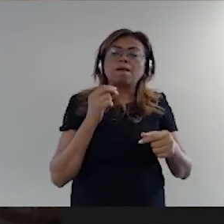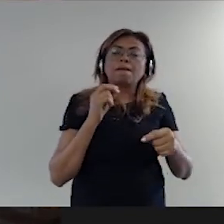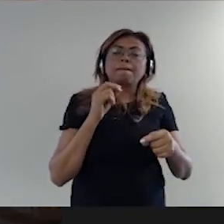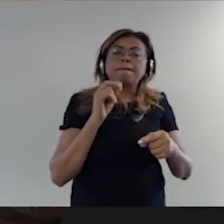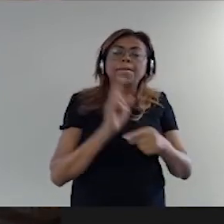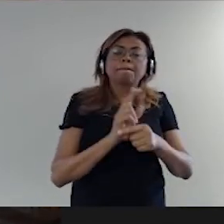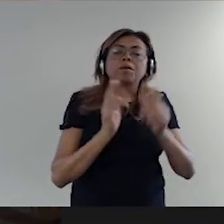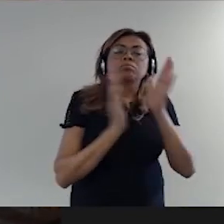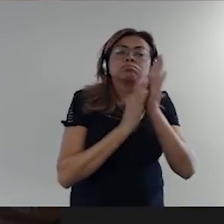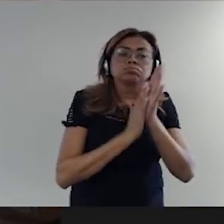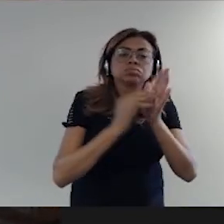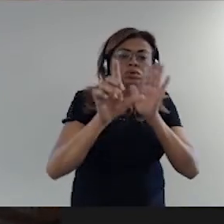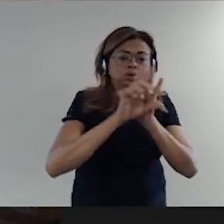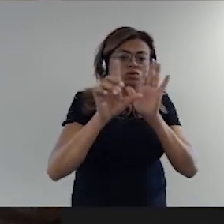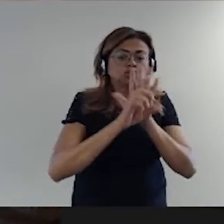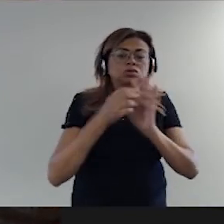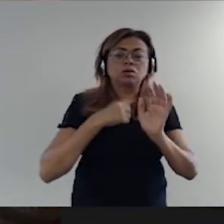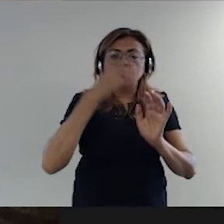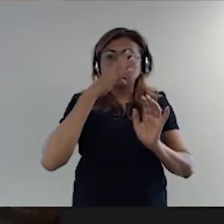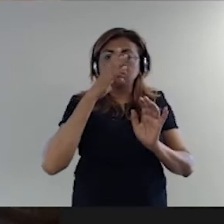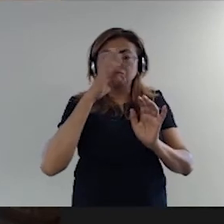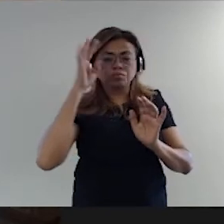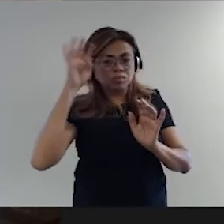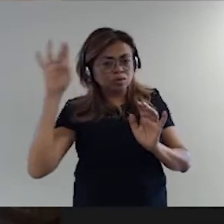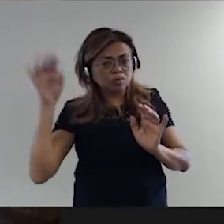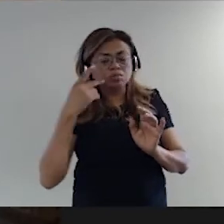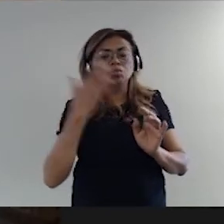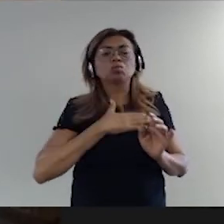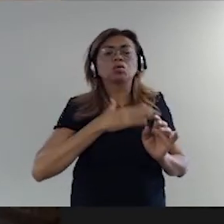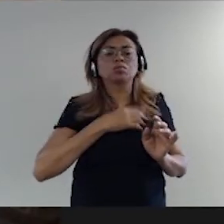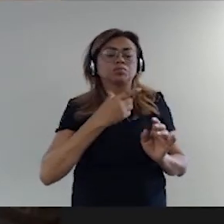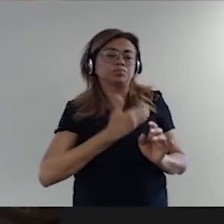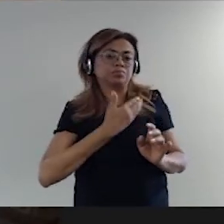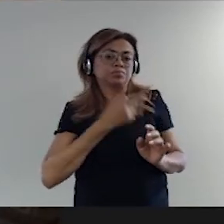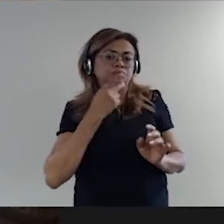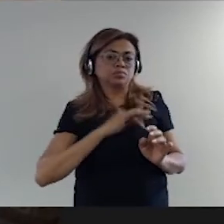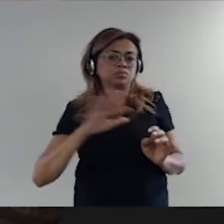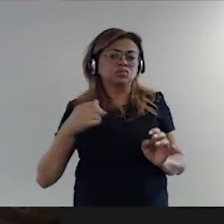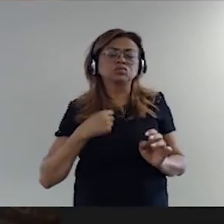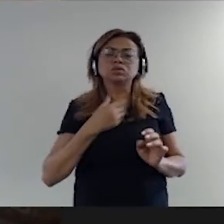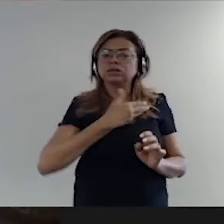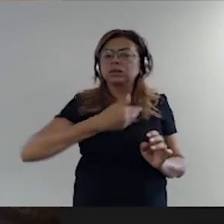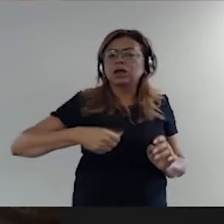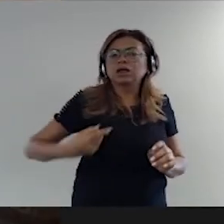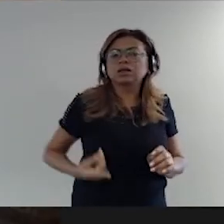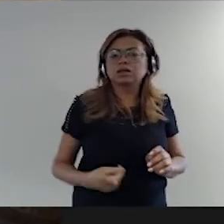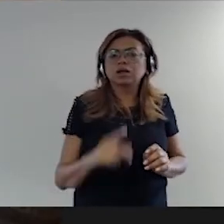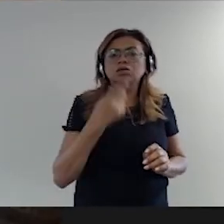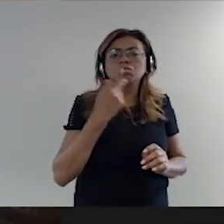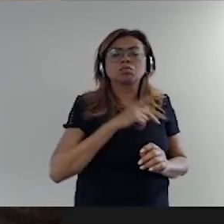autoria, inspirado pela atuação do meu querido eterno presidente Marcos